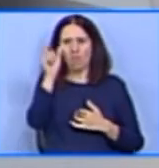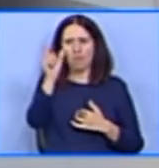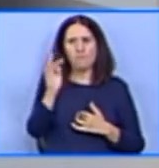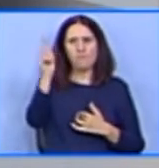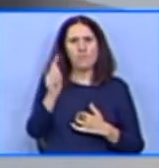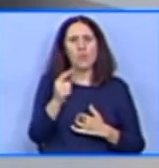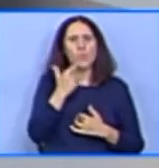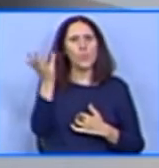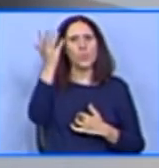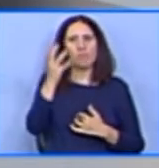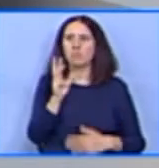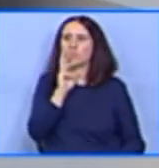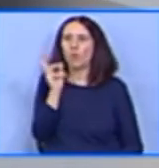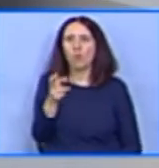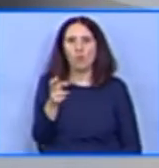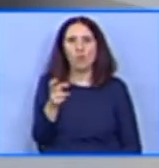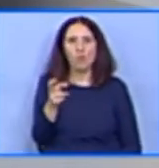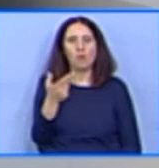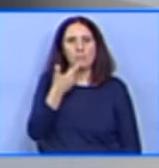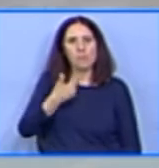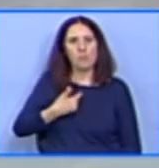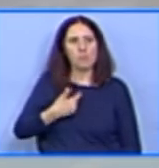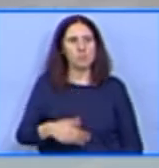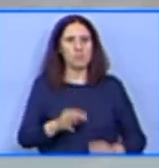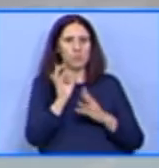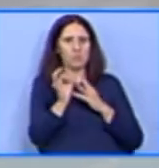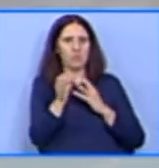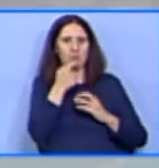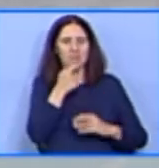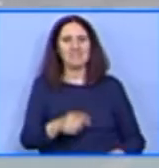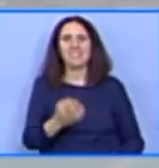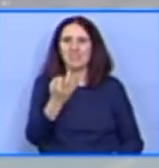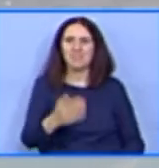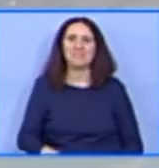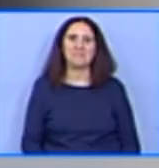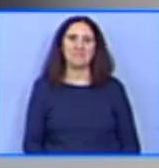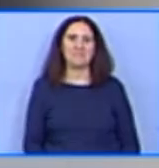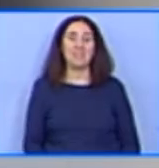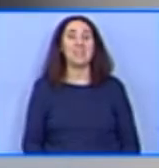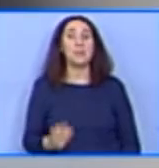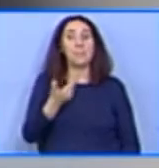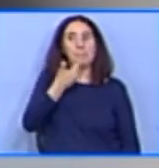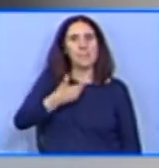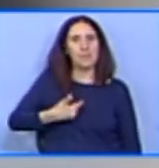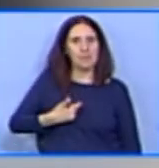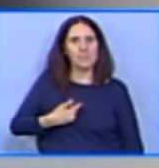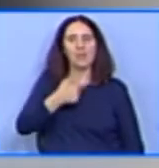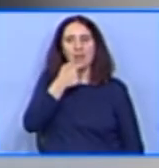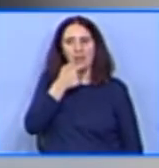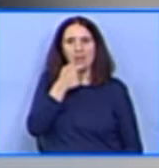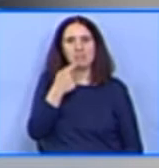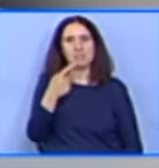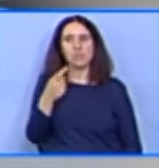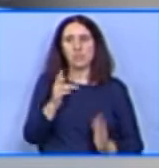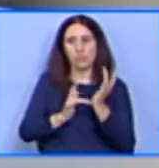mulher, eu respondo ao teu apelo. E esse é que é o critério. Exatamente. Ou seja, há aquele que pede, há aquele que está disposto a